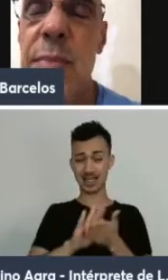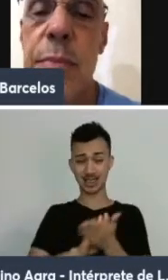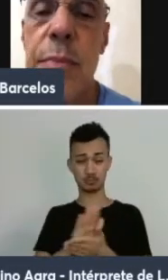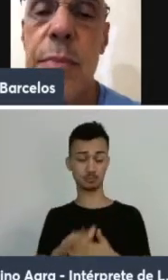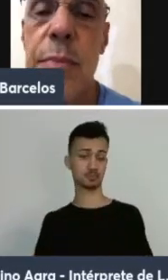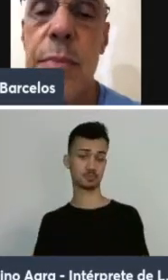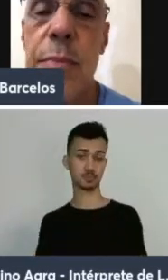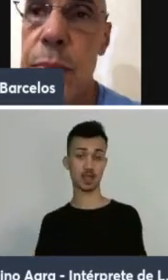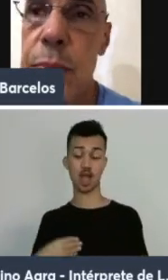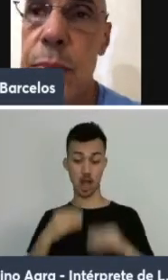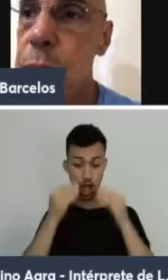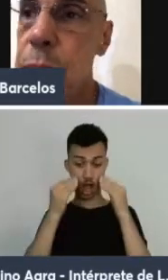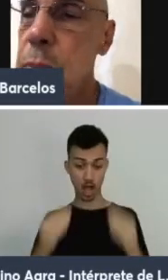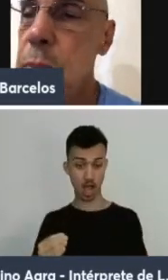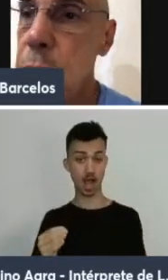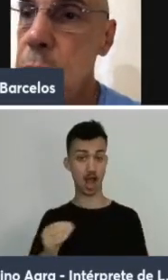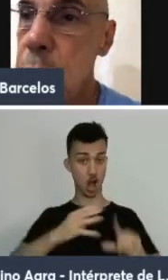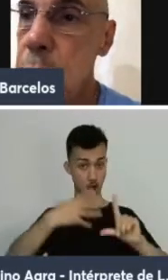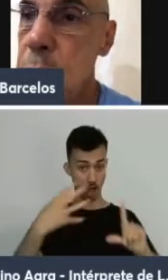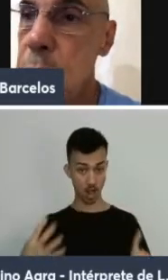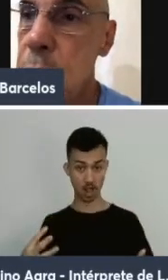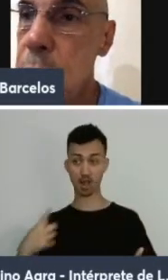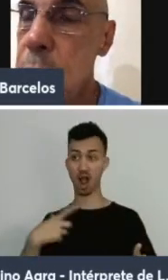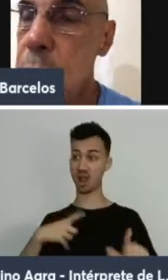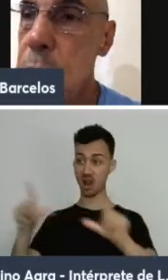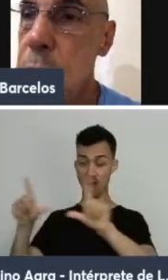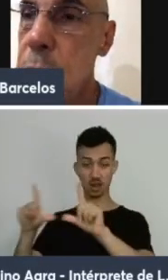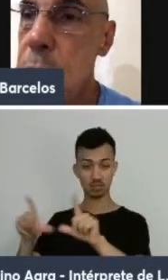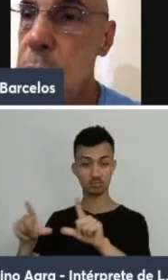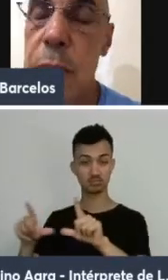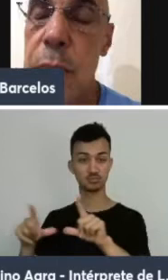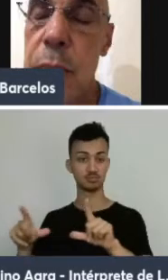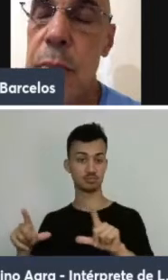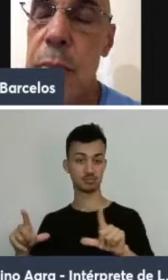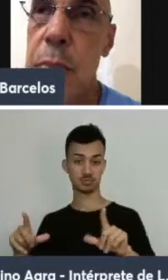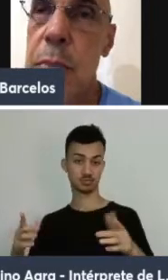apresentação LGBT na TV era, no máximo,